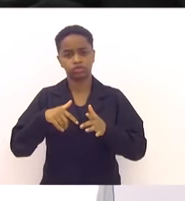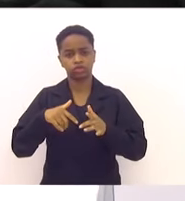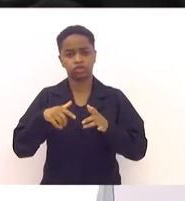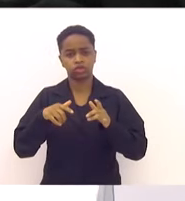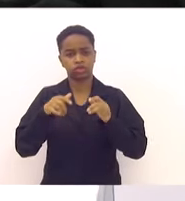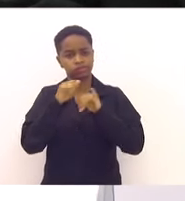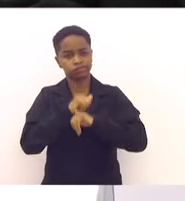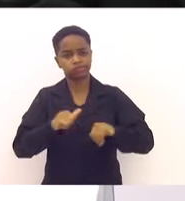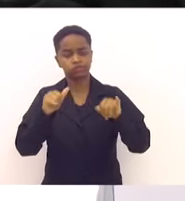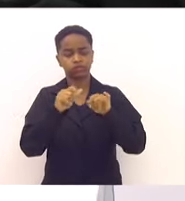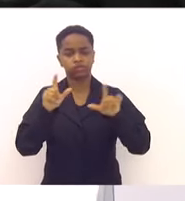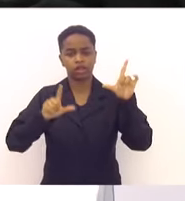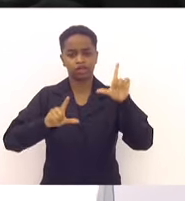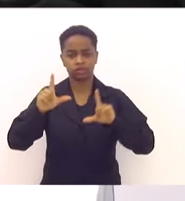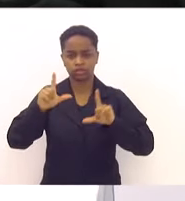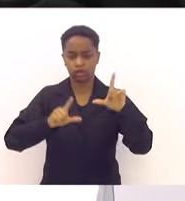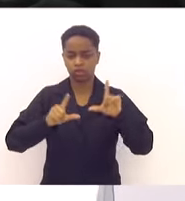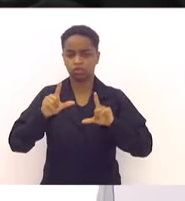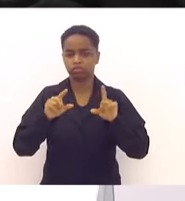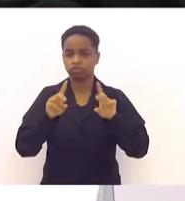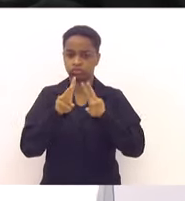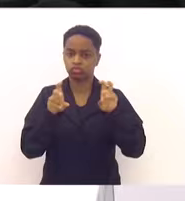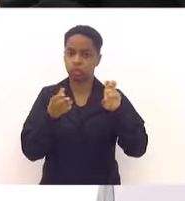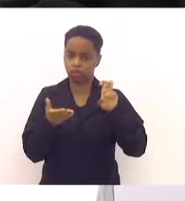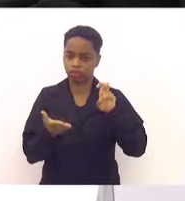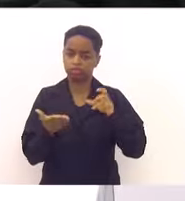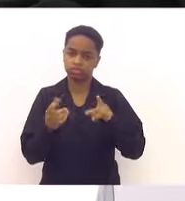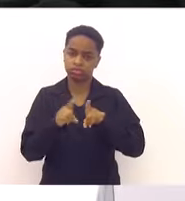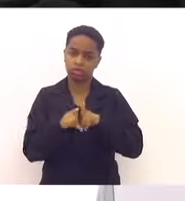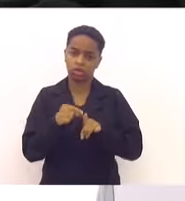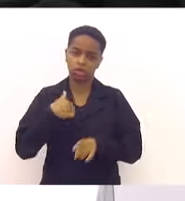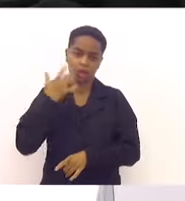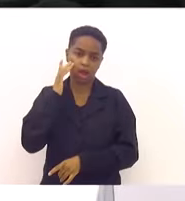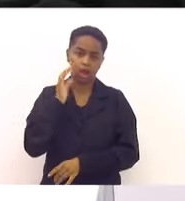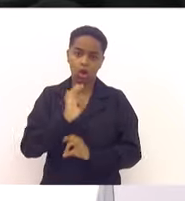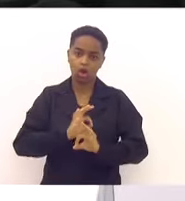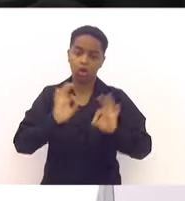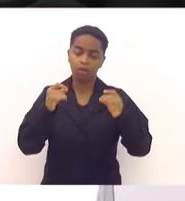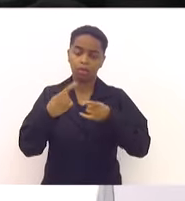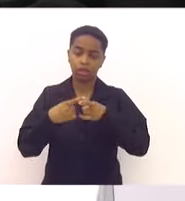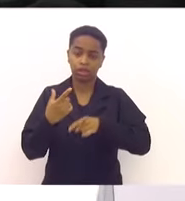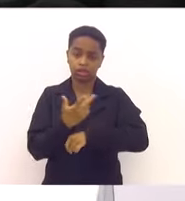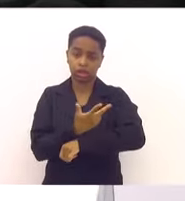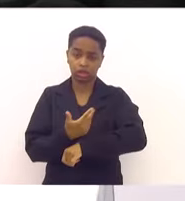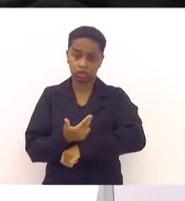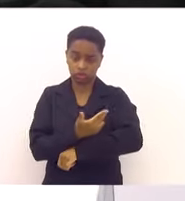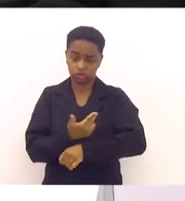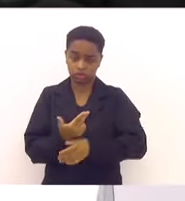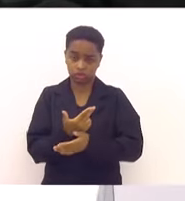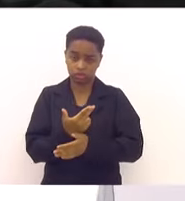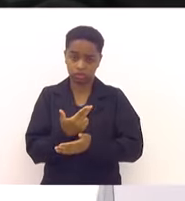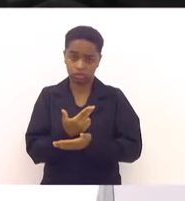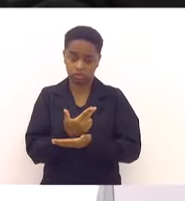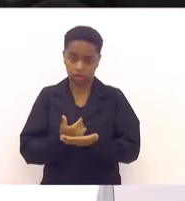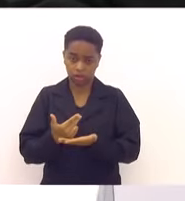e jornalísticas sobre esse tema e acho ótimo que a tatuagem é uma moda, né, que